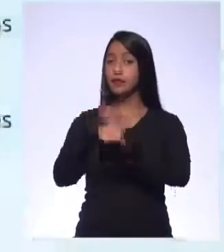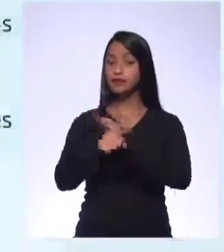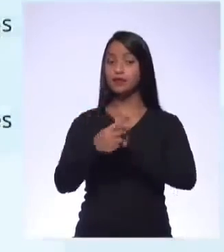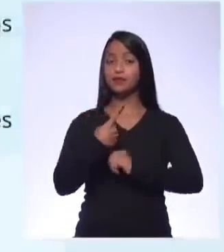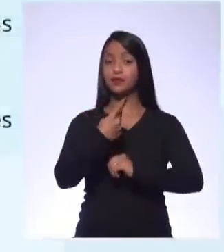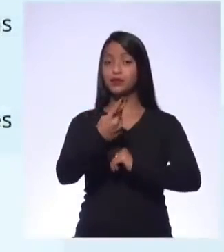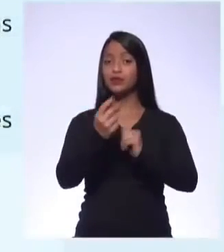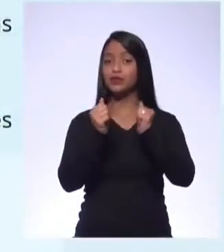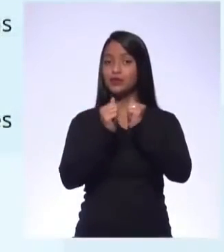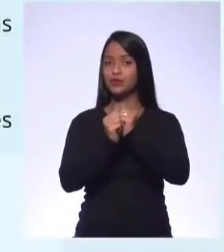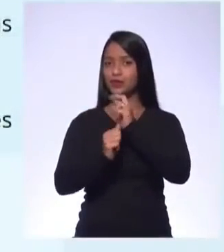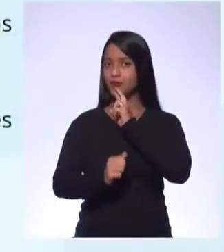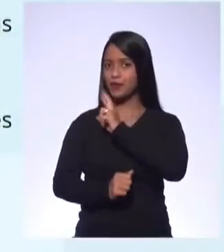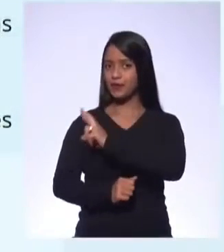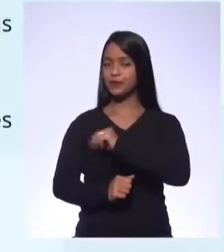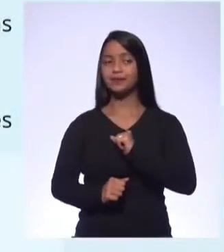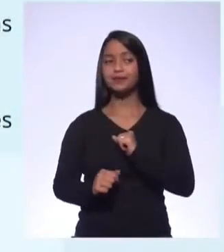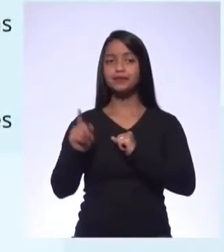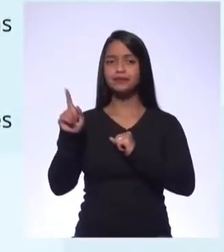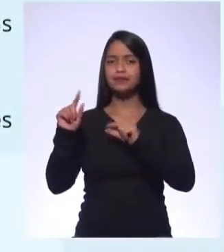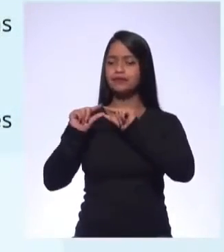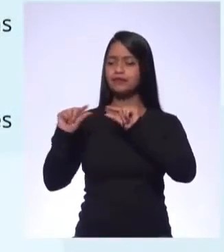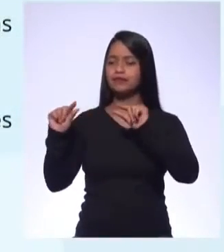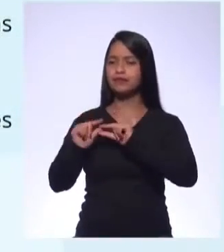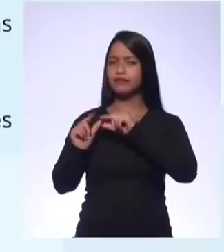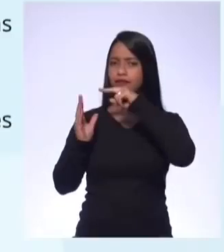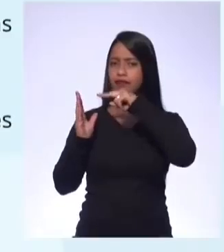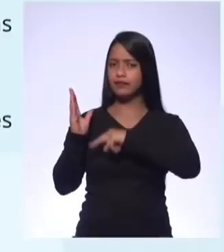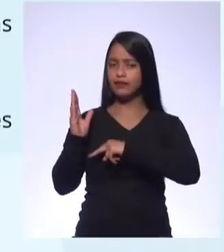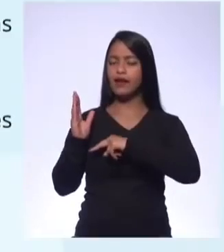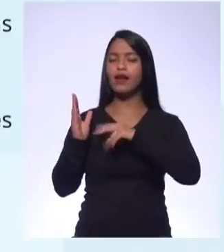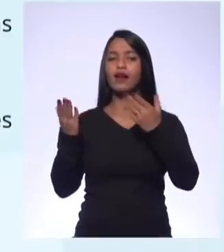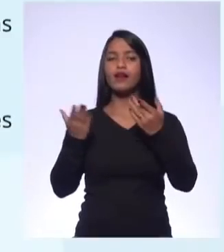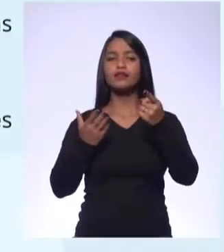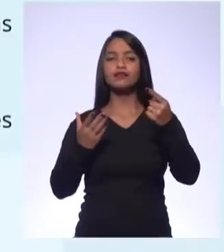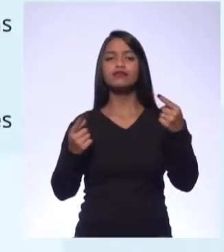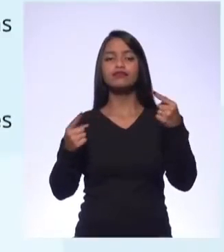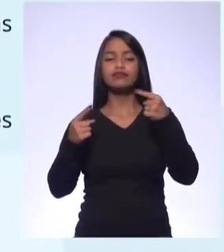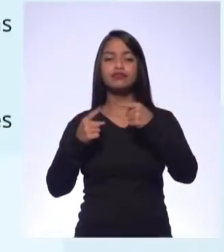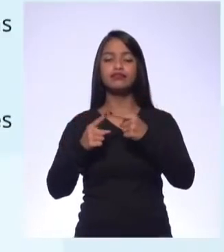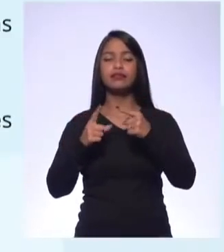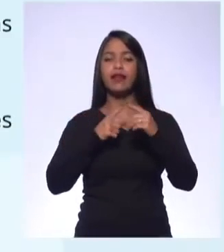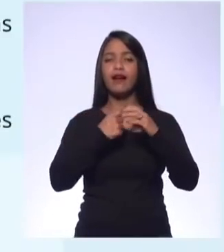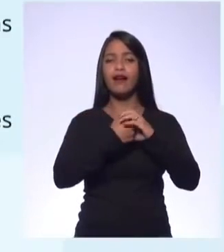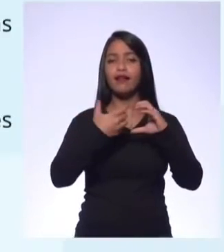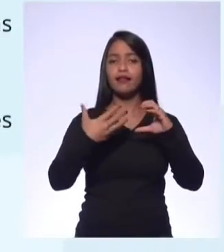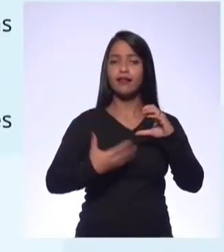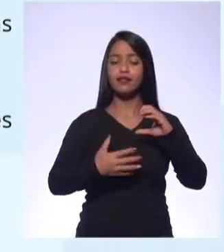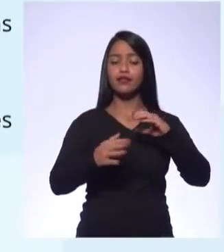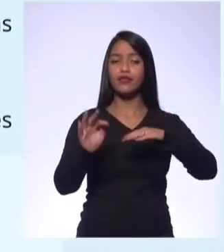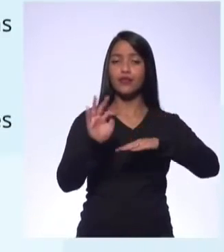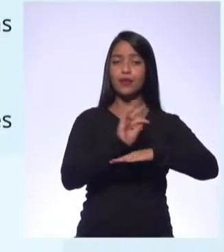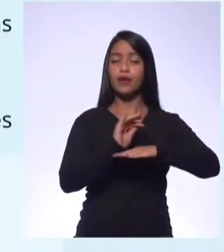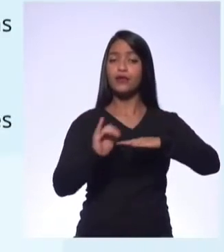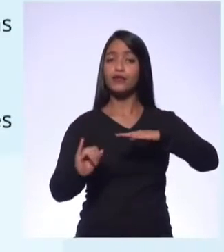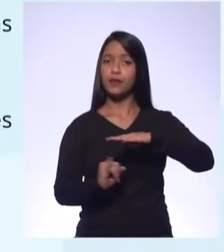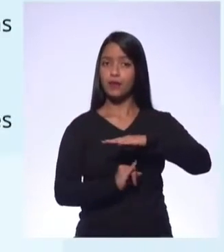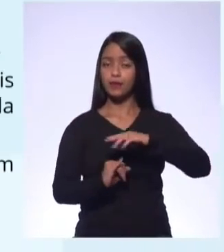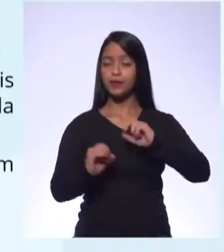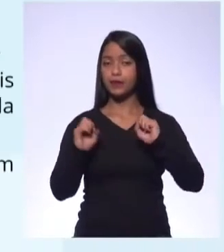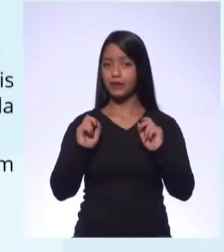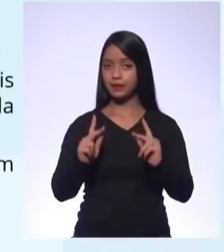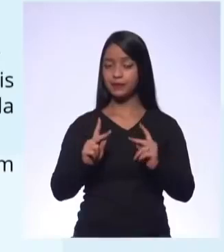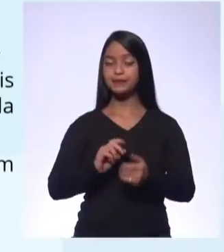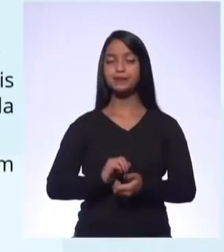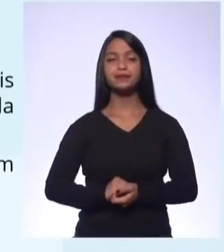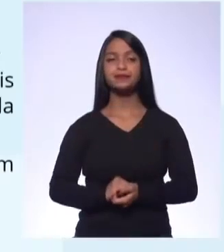Leia os enunciados do quadro a seguir e, a partir deles, relacione as características da linguagem formal e da informal nos aspectos do quadro a seguir. Aí